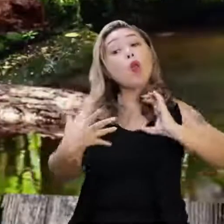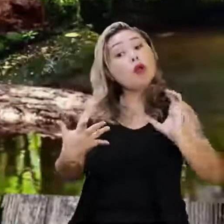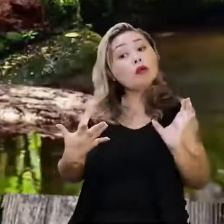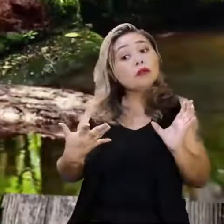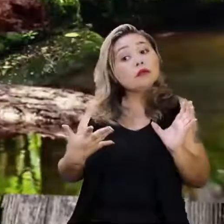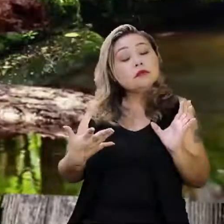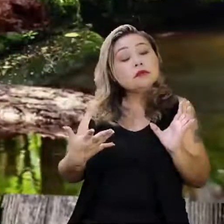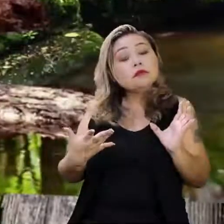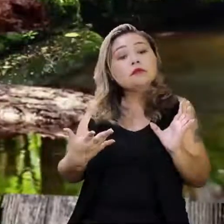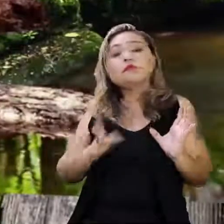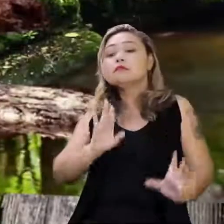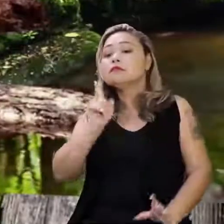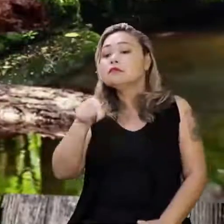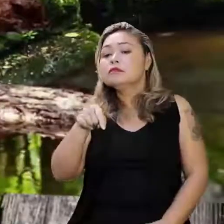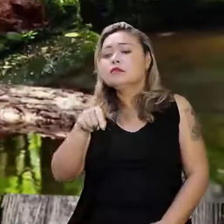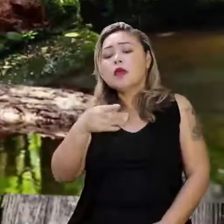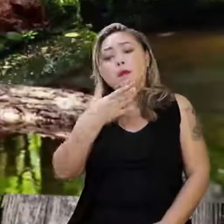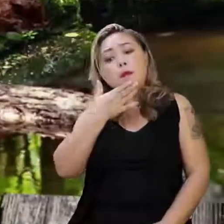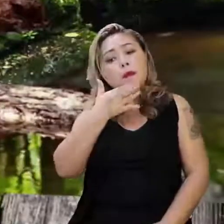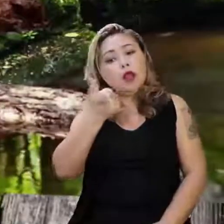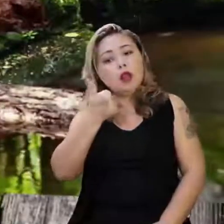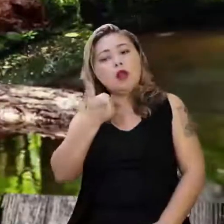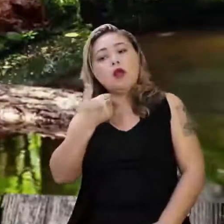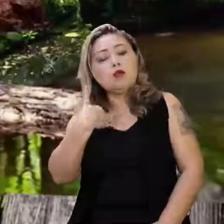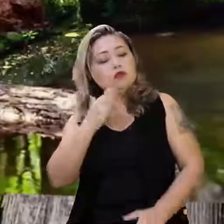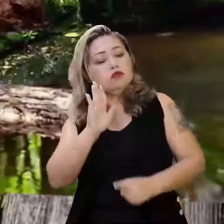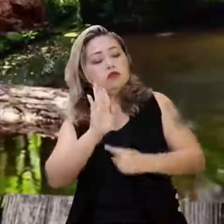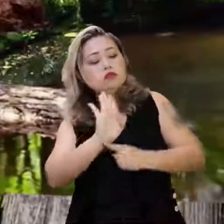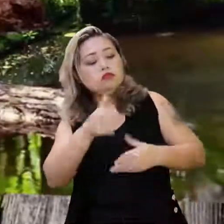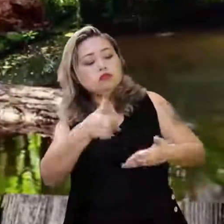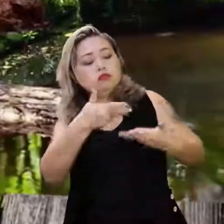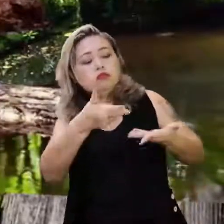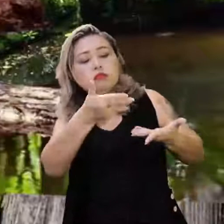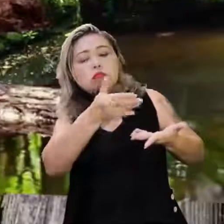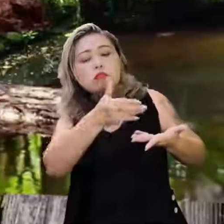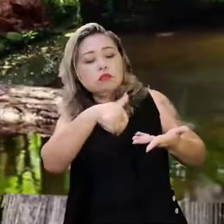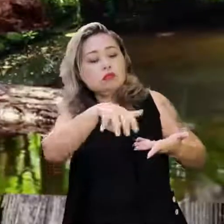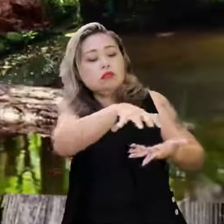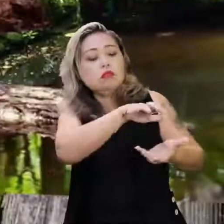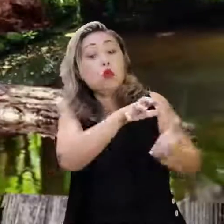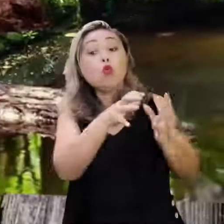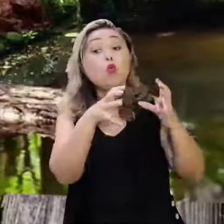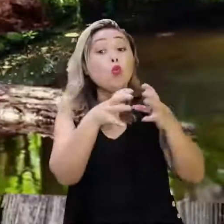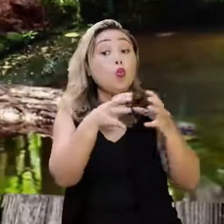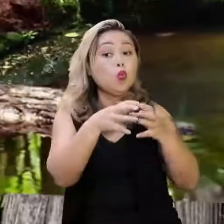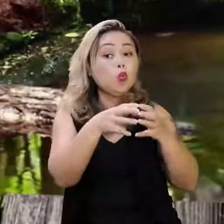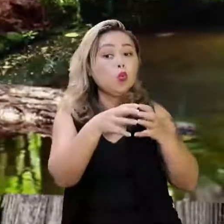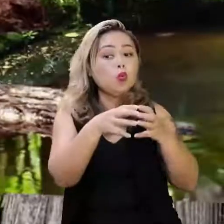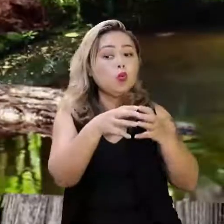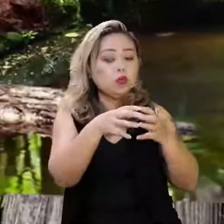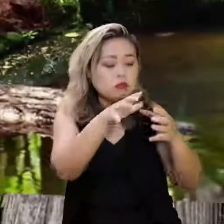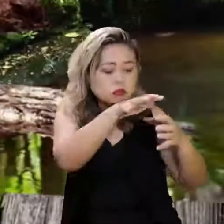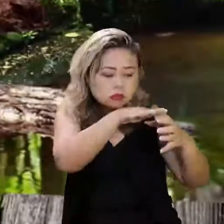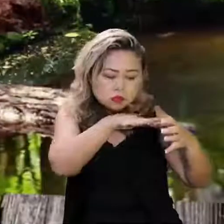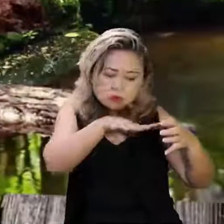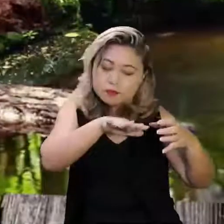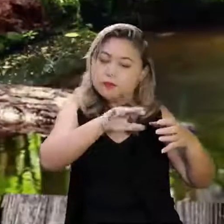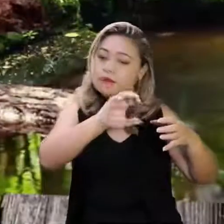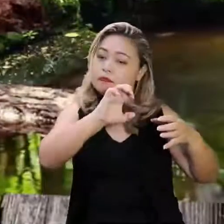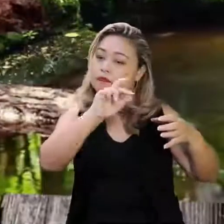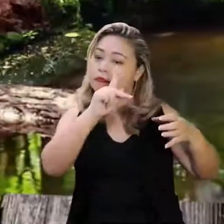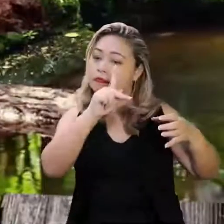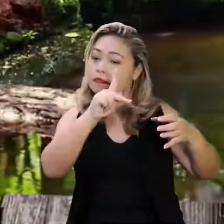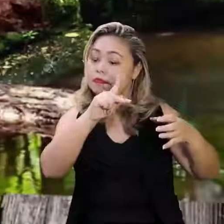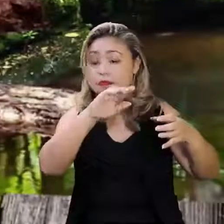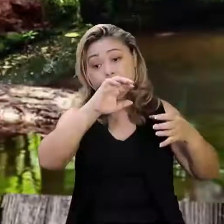característica, prof? Sobre aquela que melhor favorecer aquele grupo, aquela